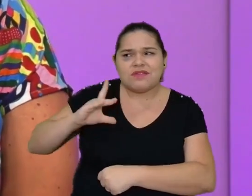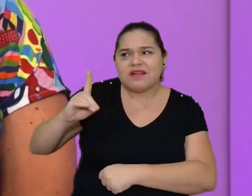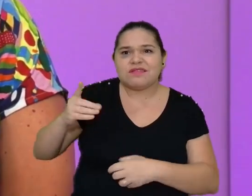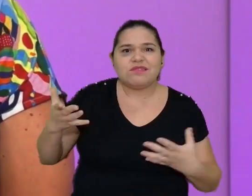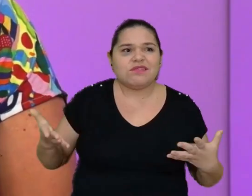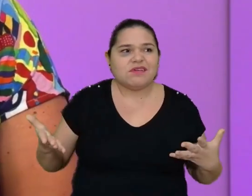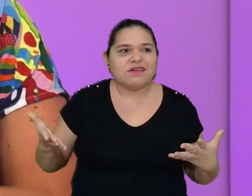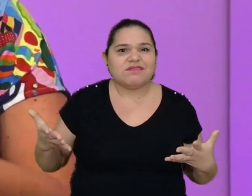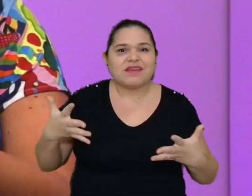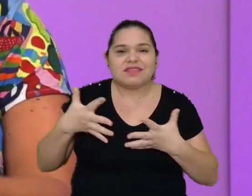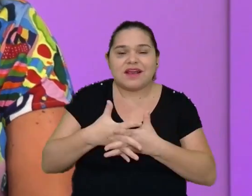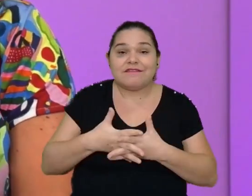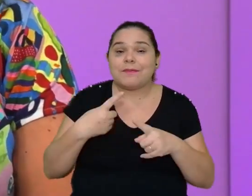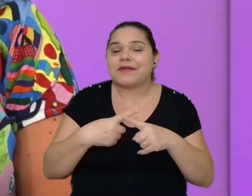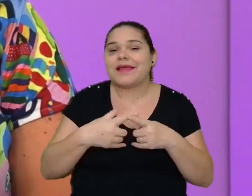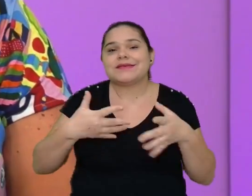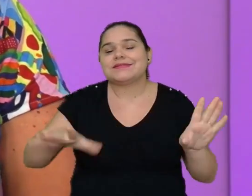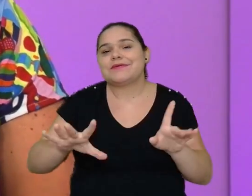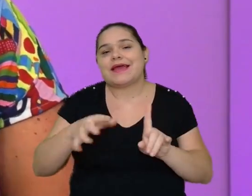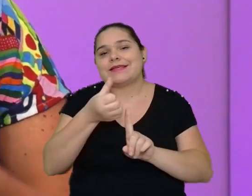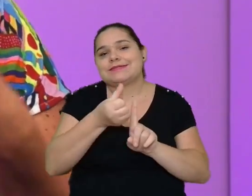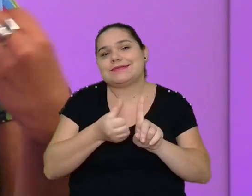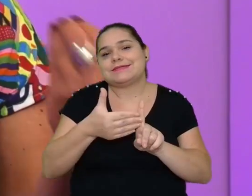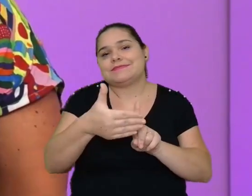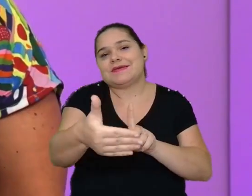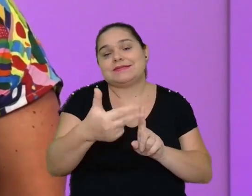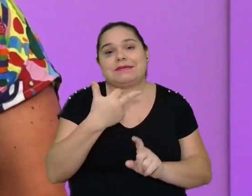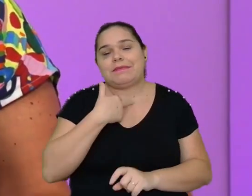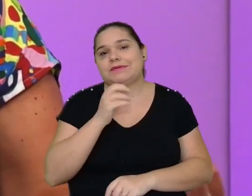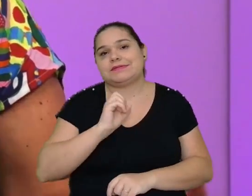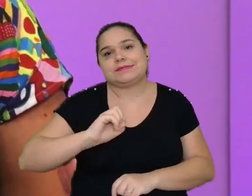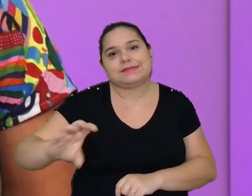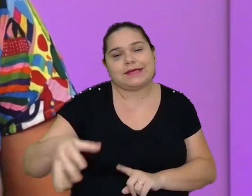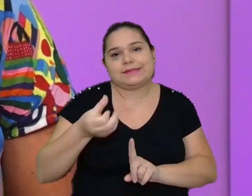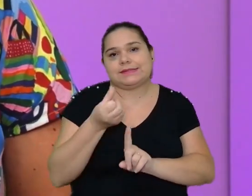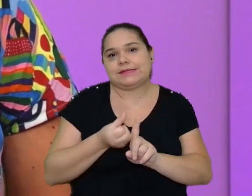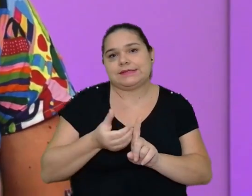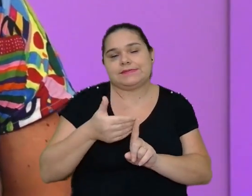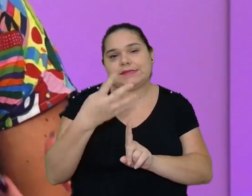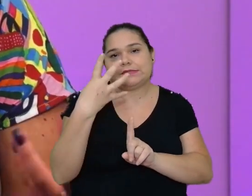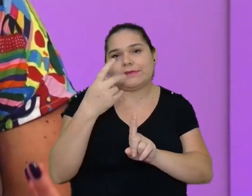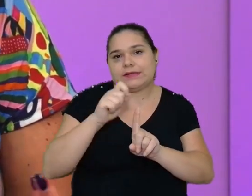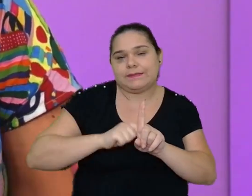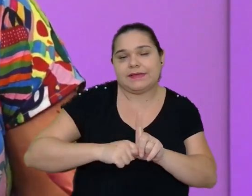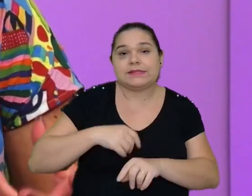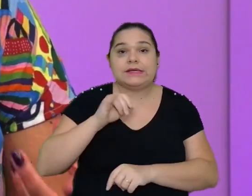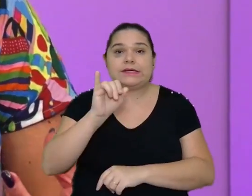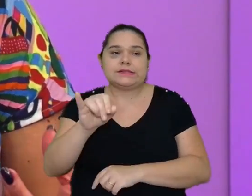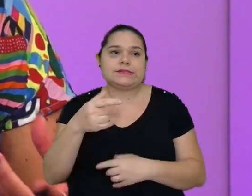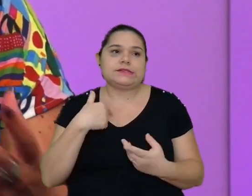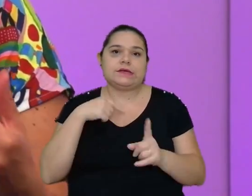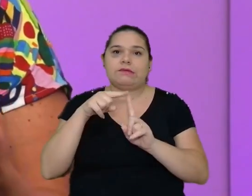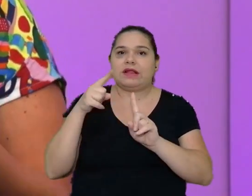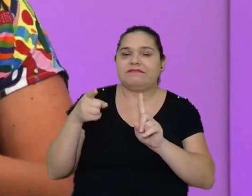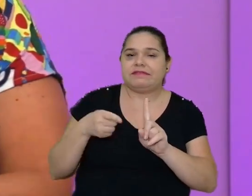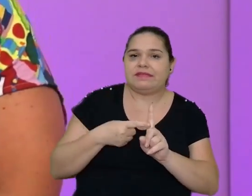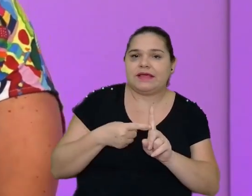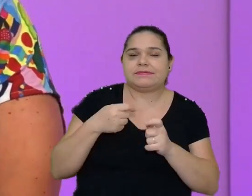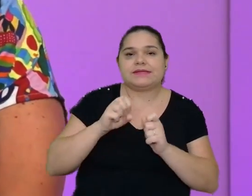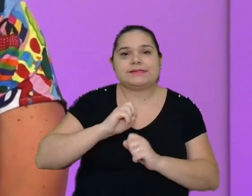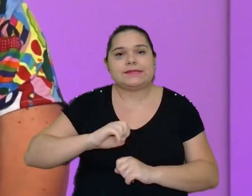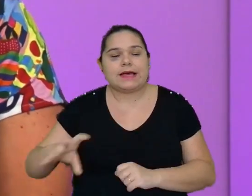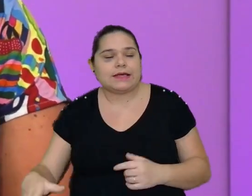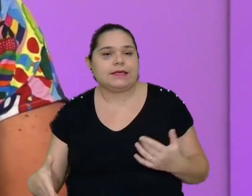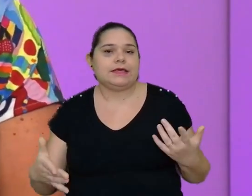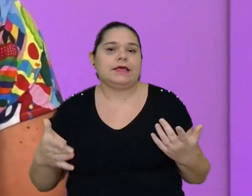porque ninguém quer a licença, porque eu não quero sair, eu não posso sair, porque se eu ficar numa gravidez, se eu tiver uma gravidez, eu tiver que sair de licença, eu vou